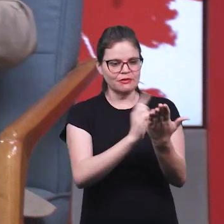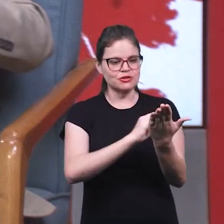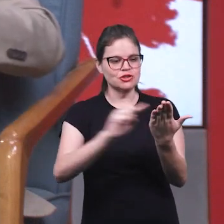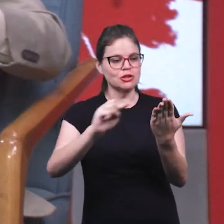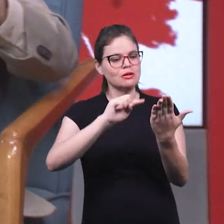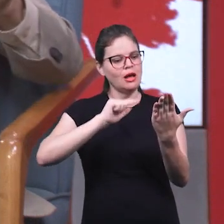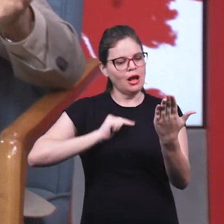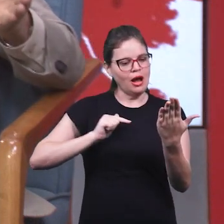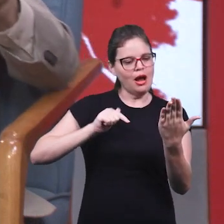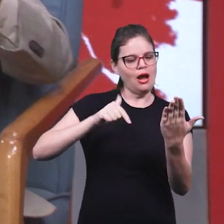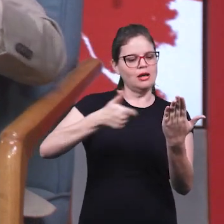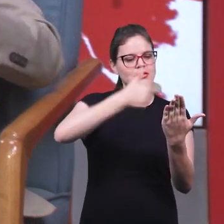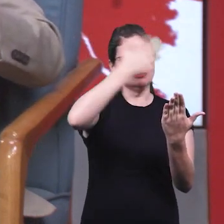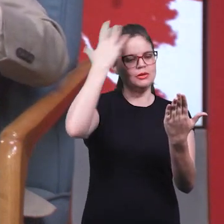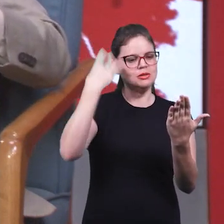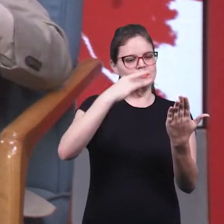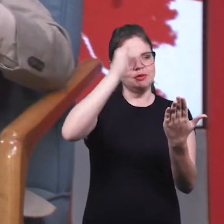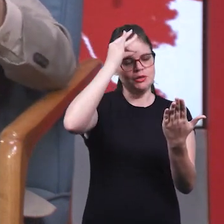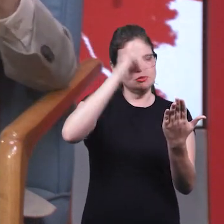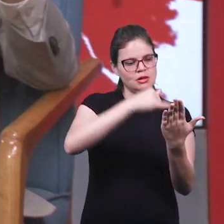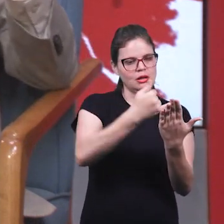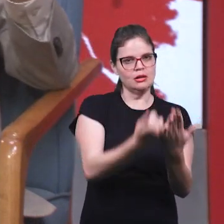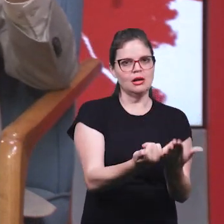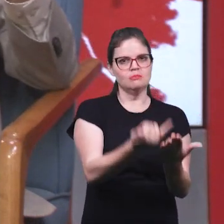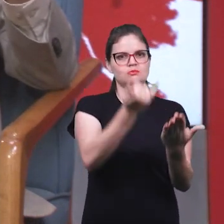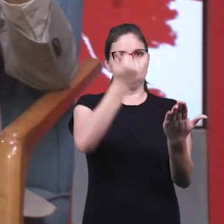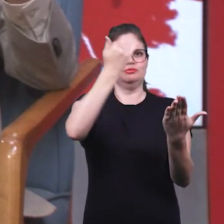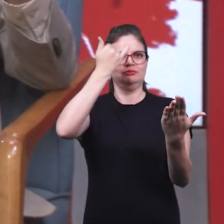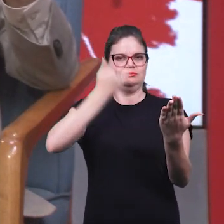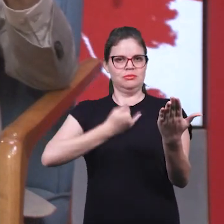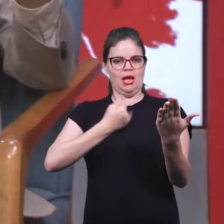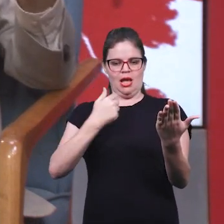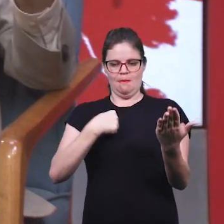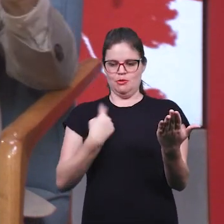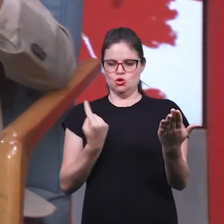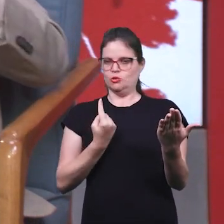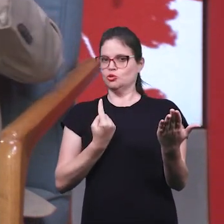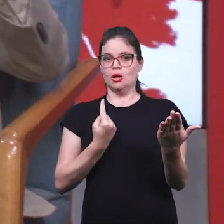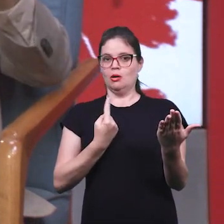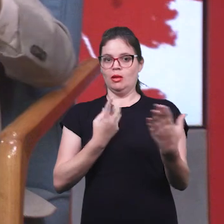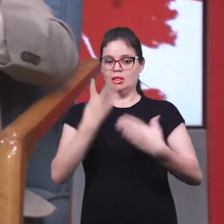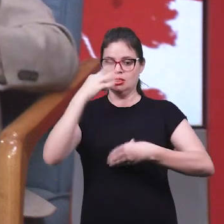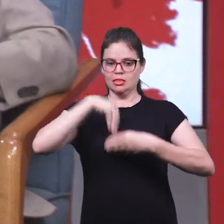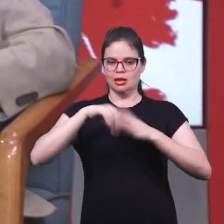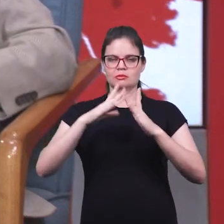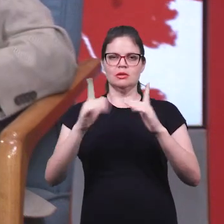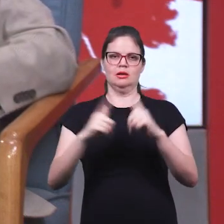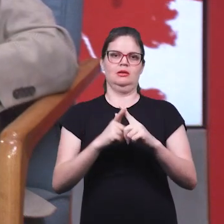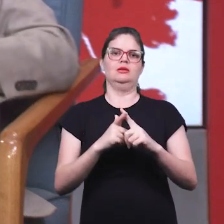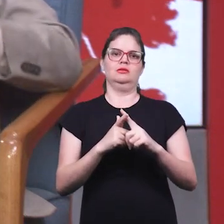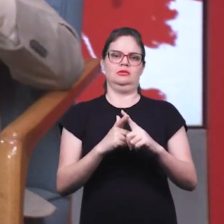palavra pela operação do Espírito Santo. Em quem? Num homem independente, isoladamente? Não, no corpo.